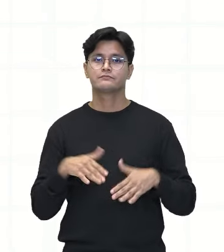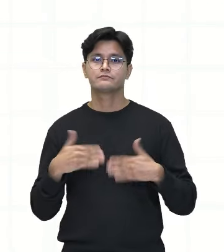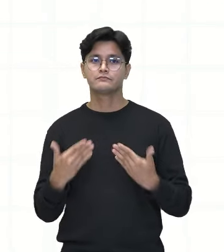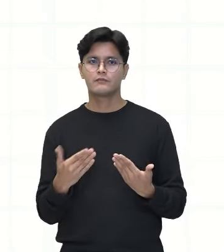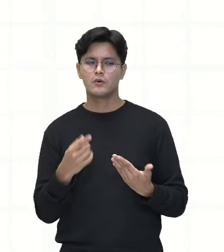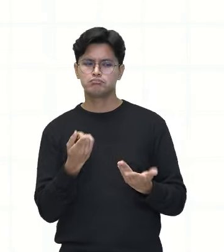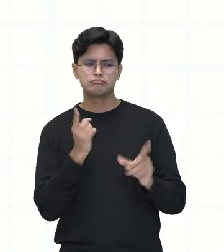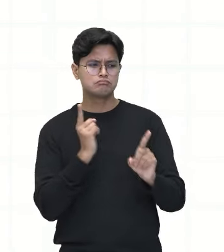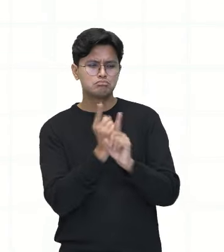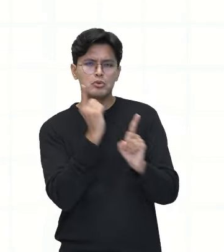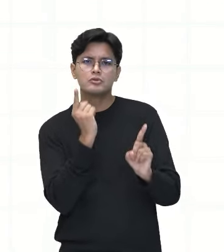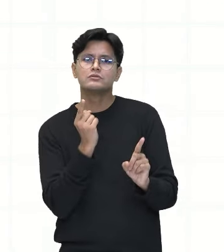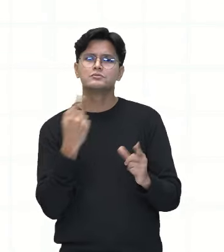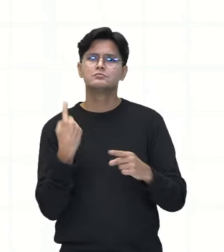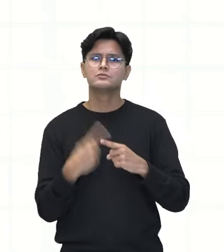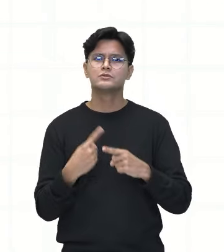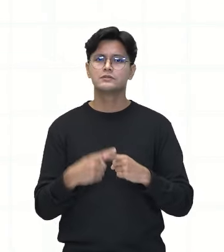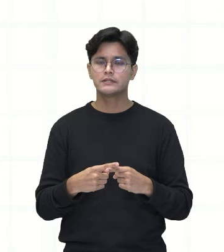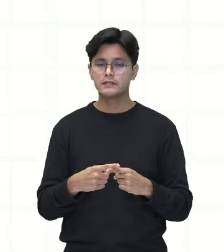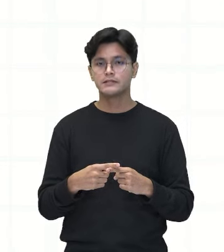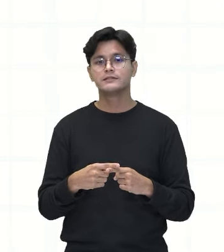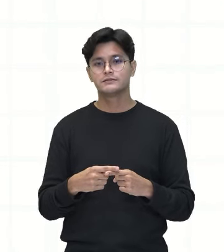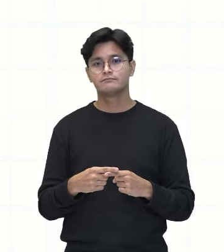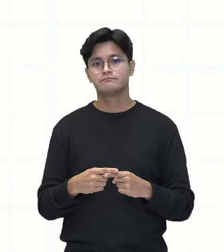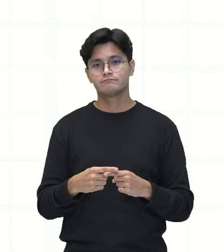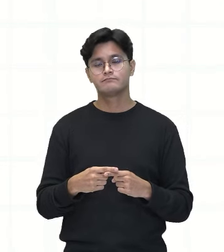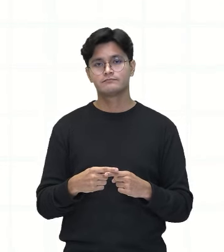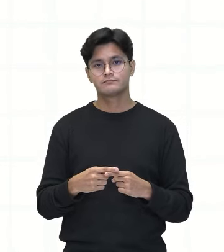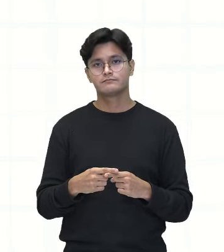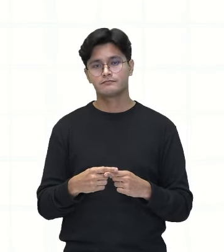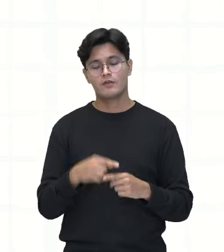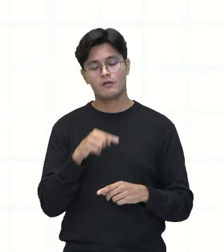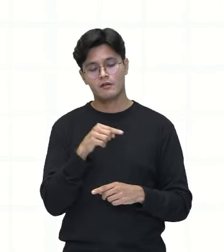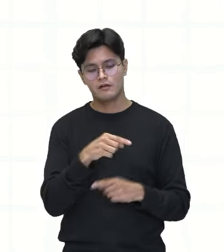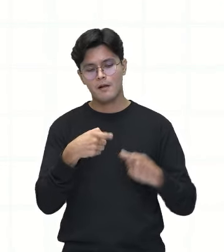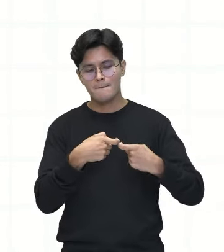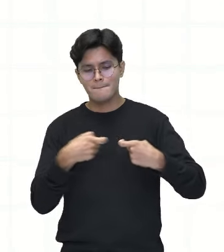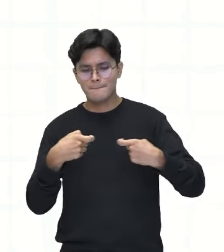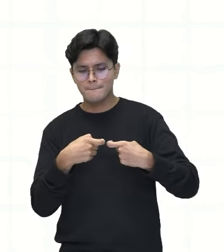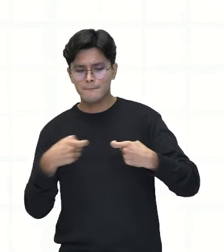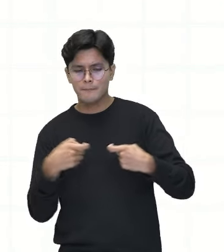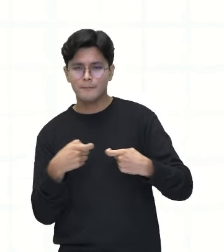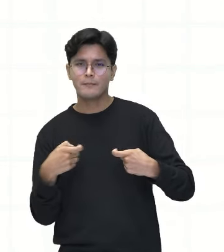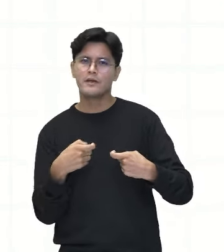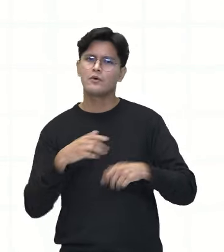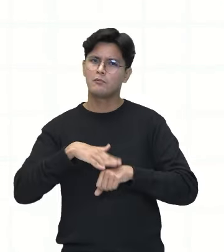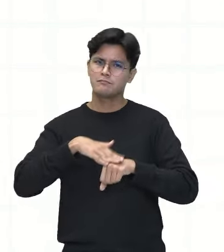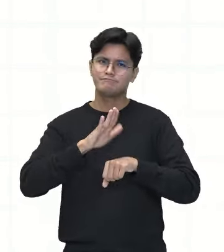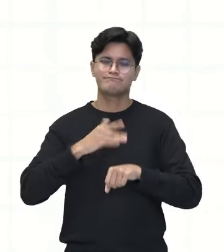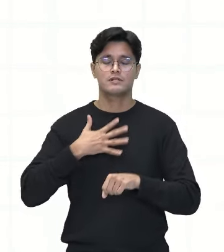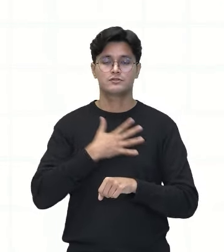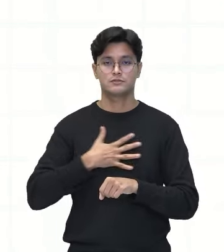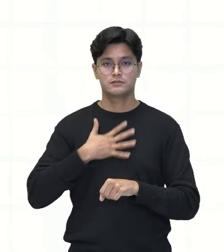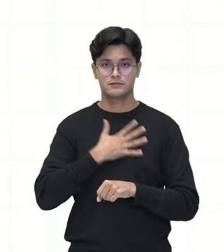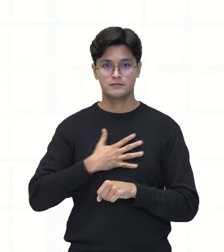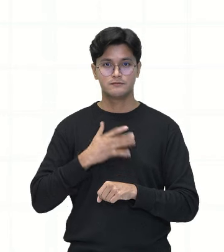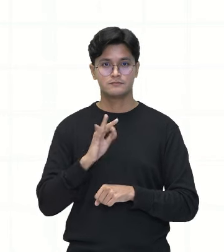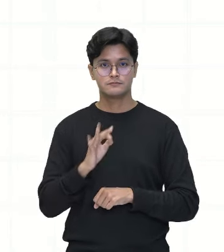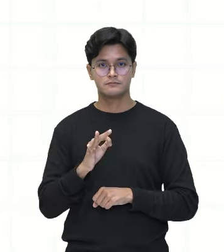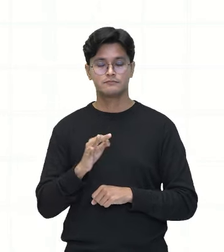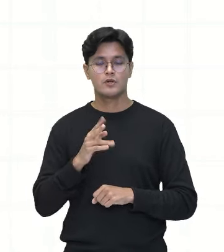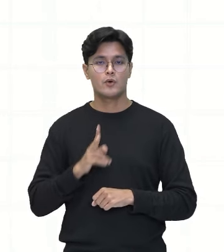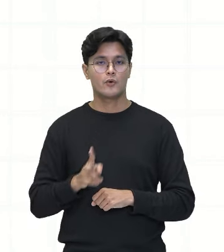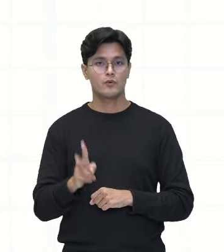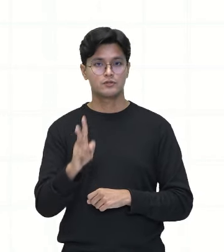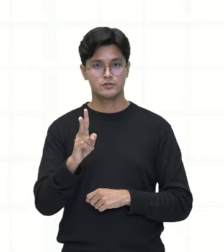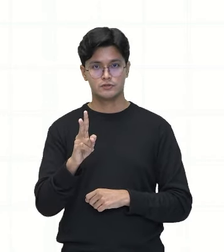encontrou. Por quê? Porque era o meu favorite pair. Era o par favorito dela. Continuando